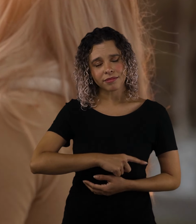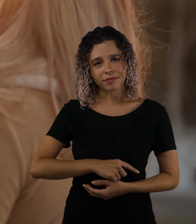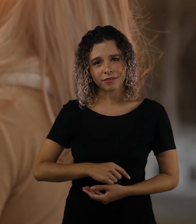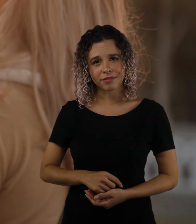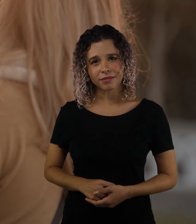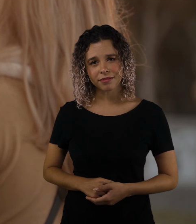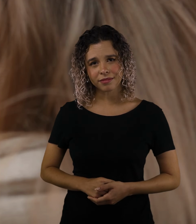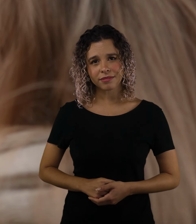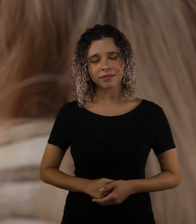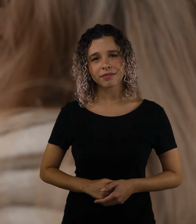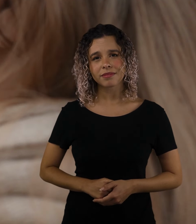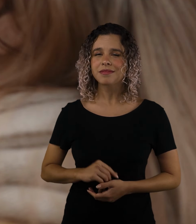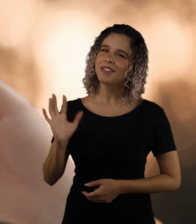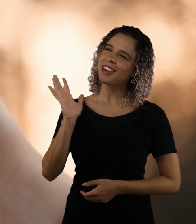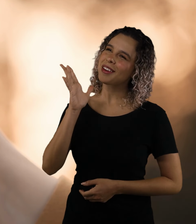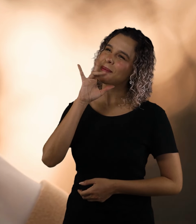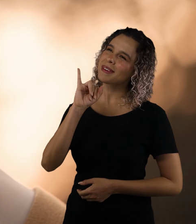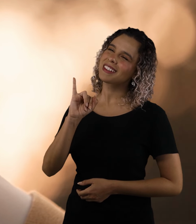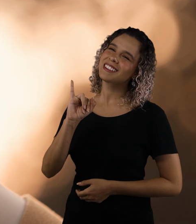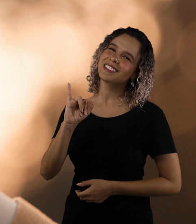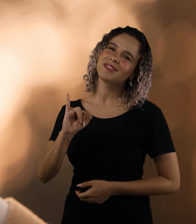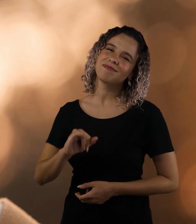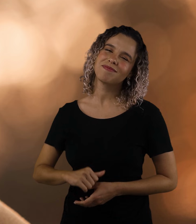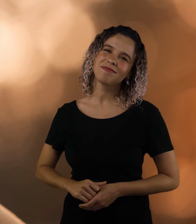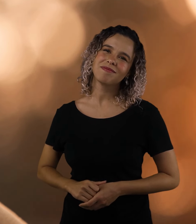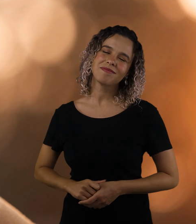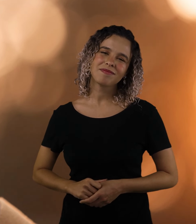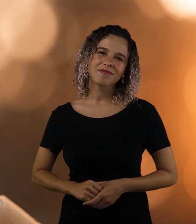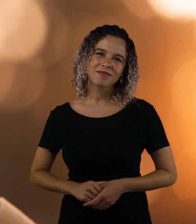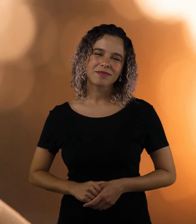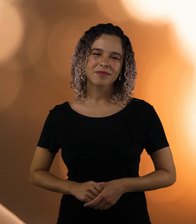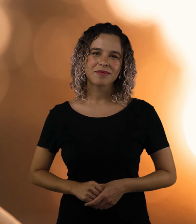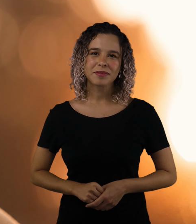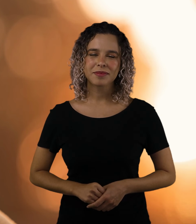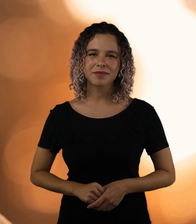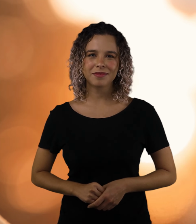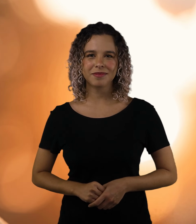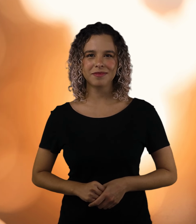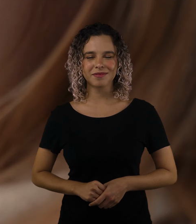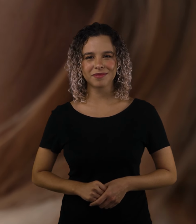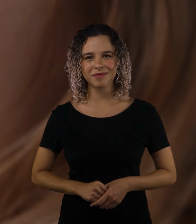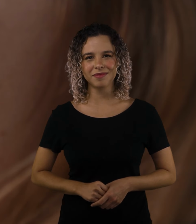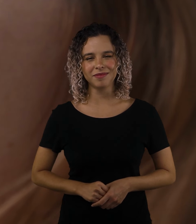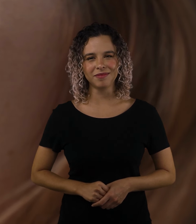Eu vou até ele. Oi, pai. Ponho minhas mãos nas bochechas dele, que